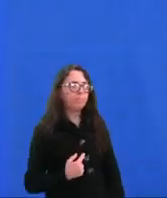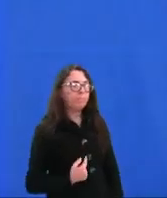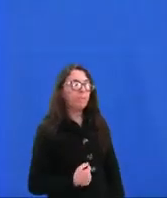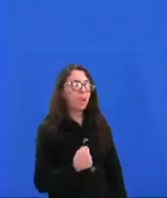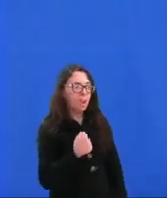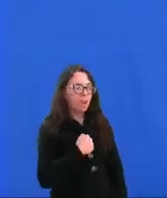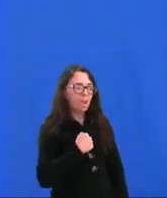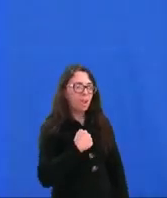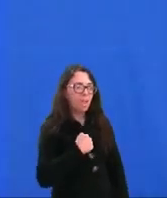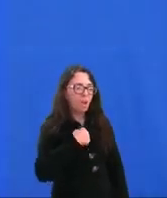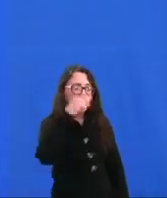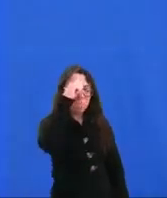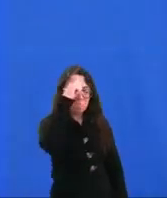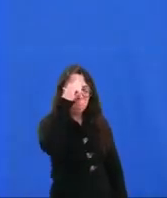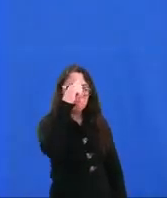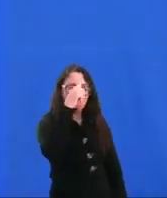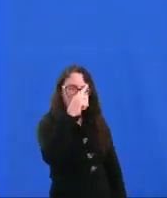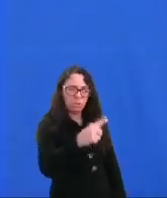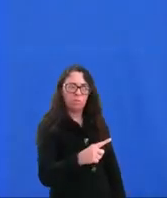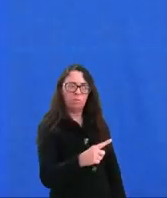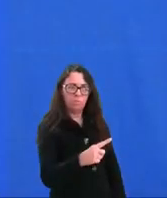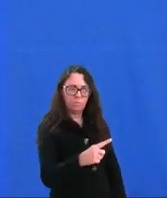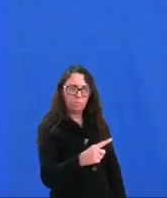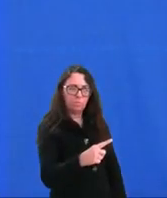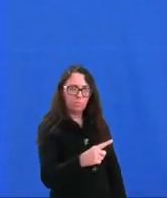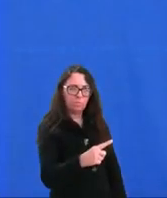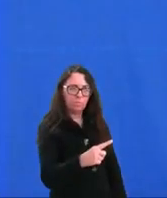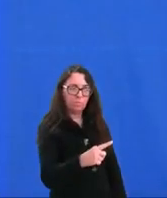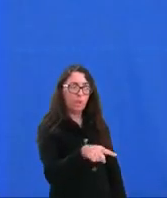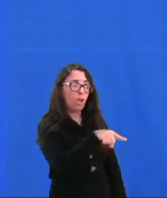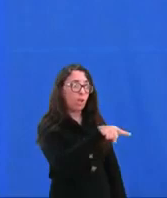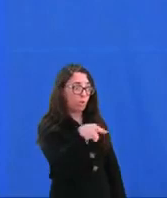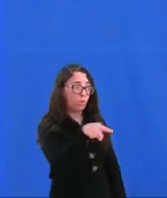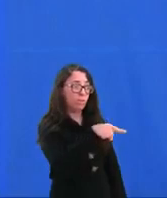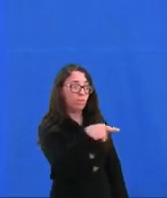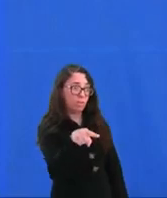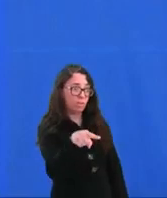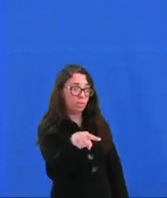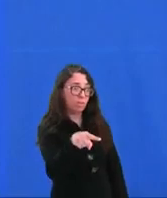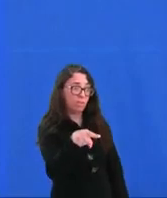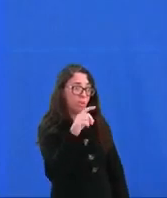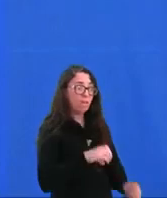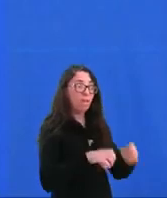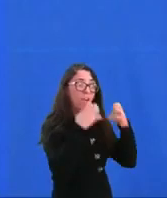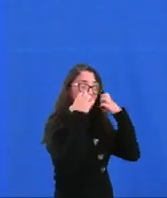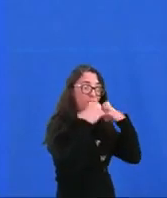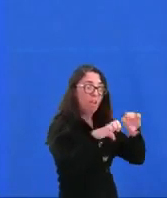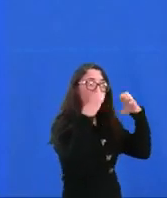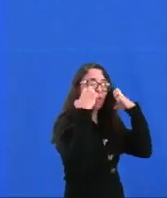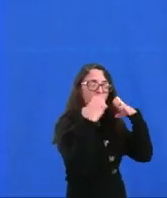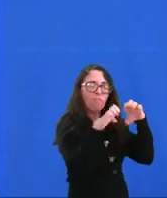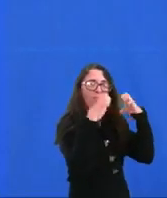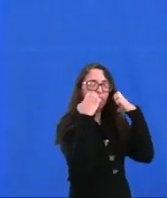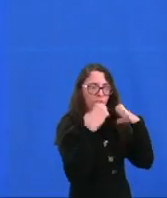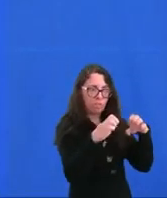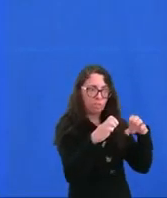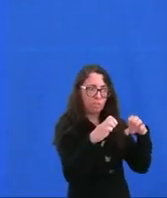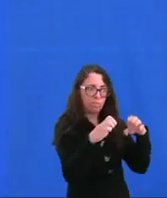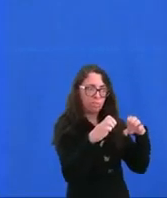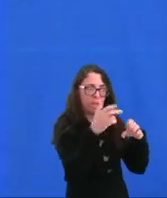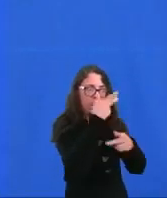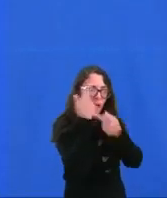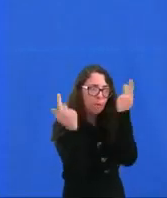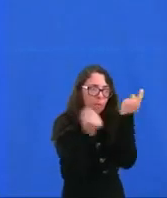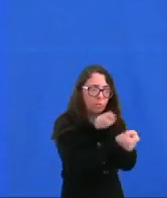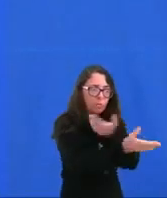Ide, portanto, fazei discípulos de todas as nações, batizando-as em nome do Pai, do